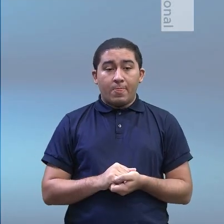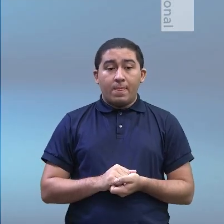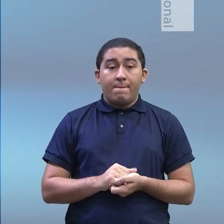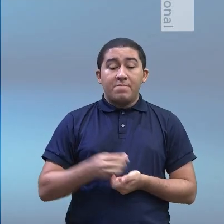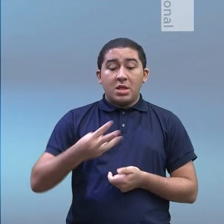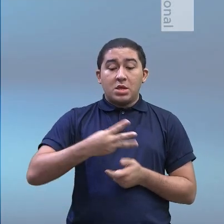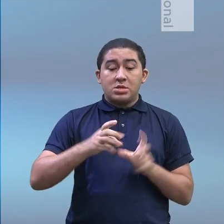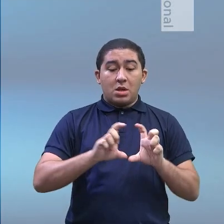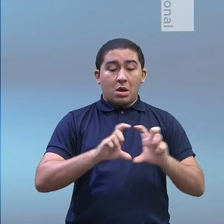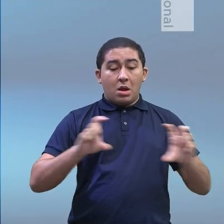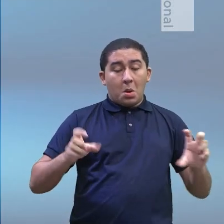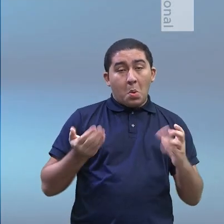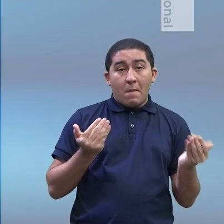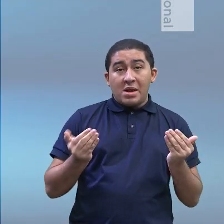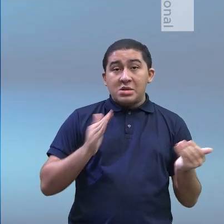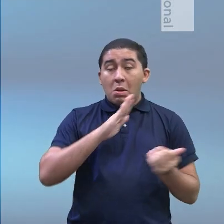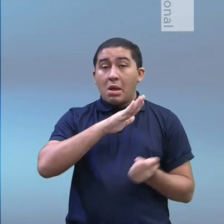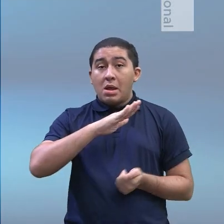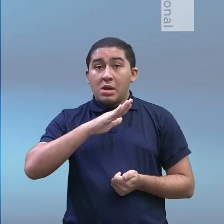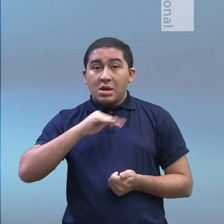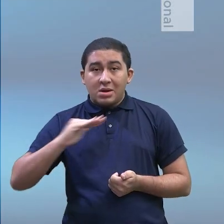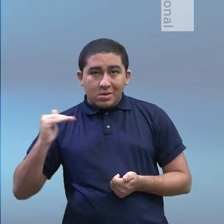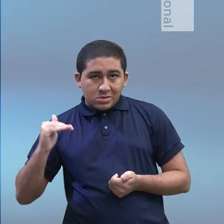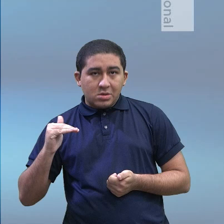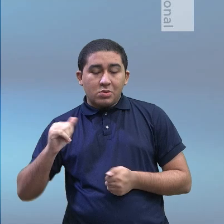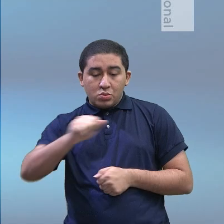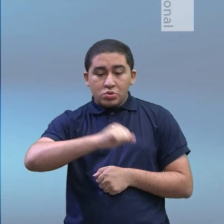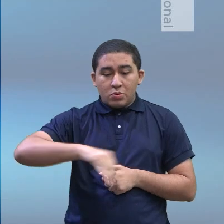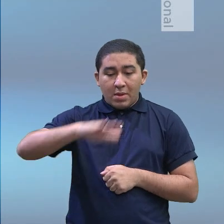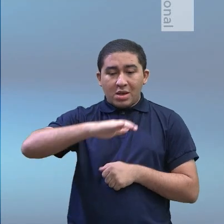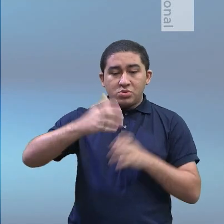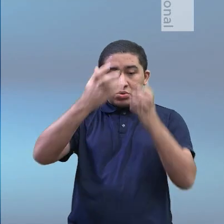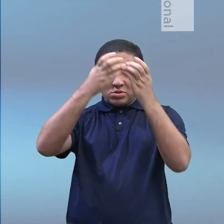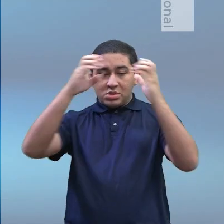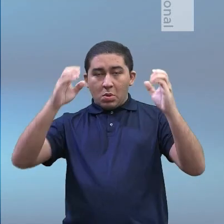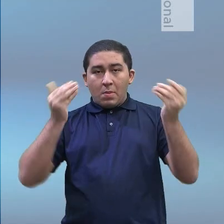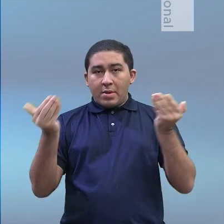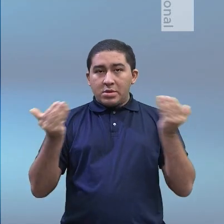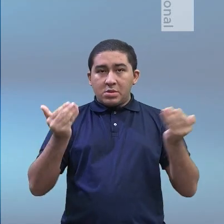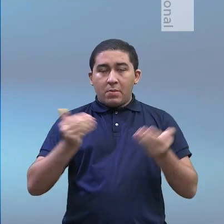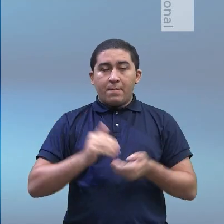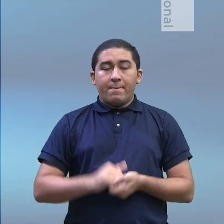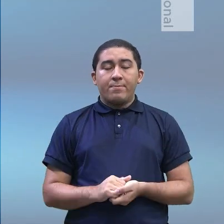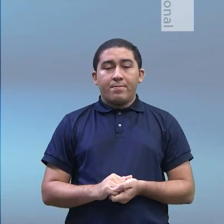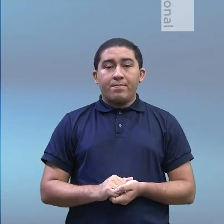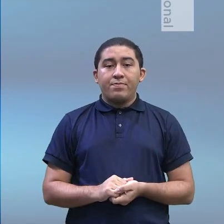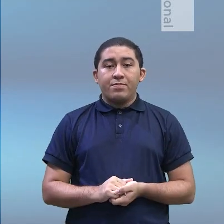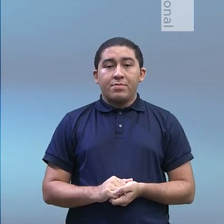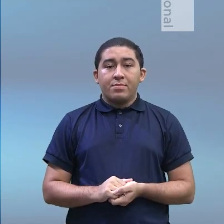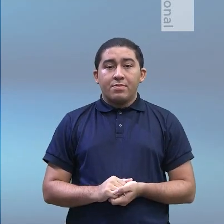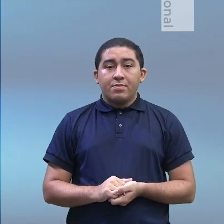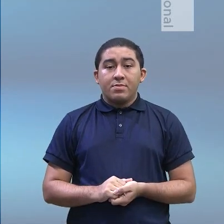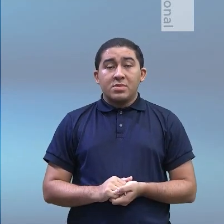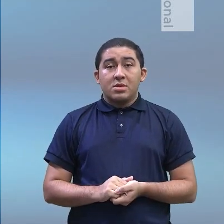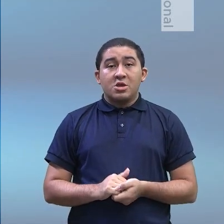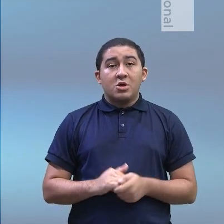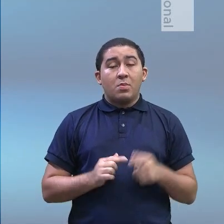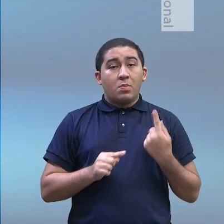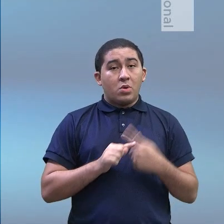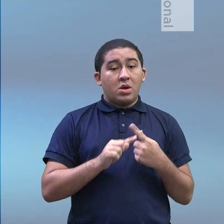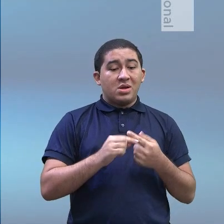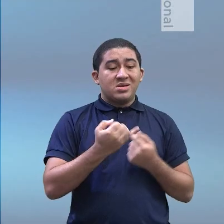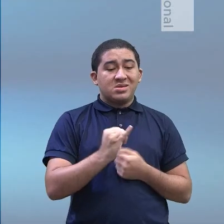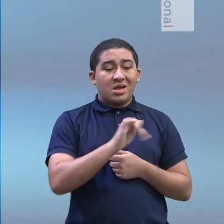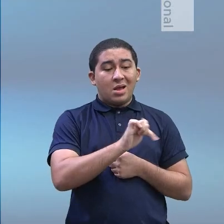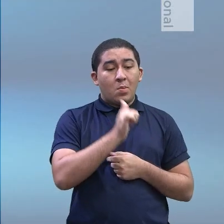uma criança em um espaço celestial idealizado. Porque uma vez que ela perdeu a inocência,